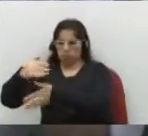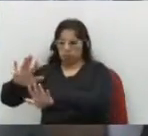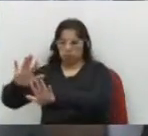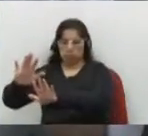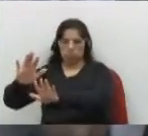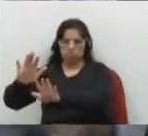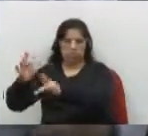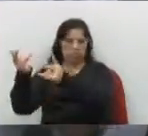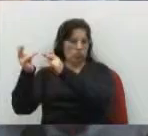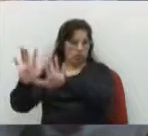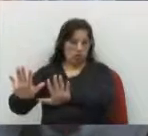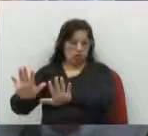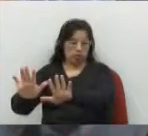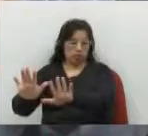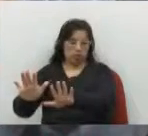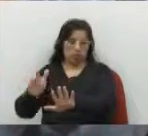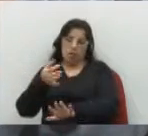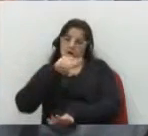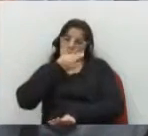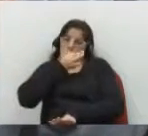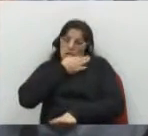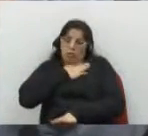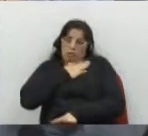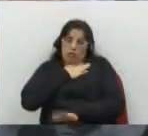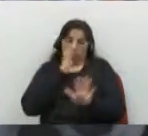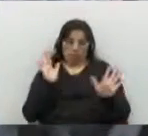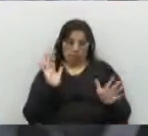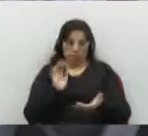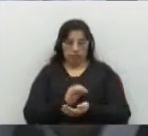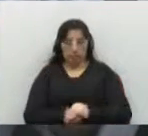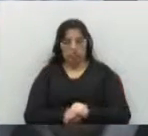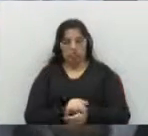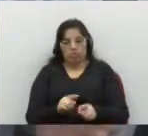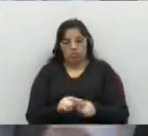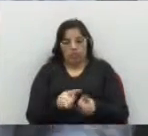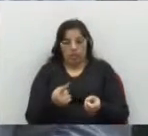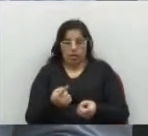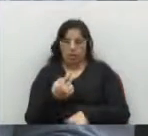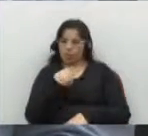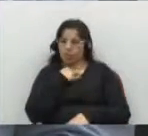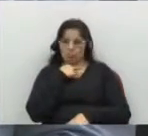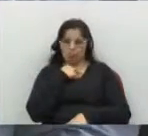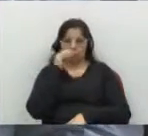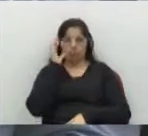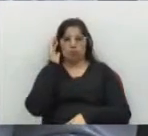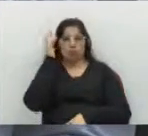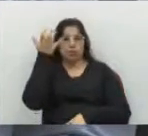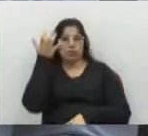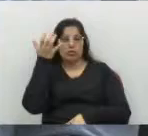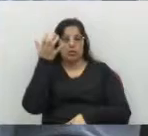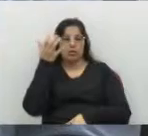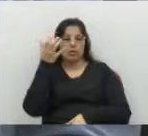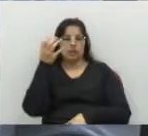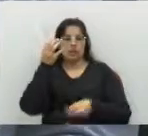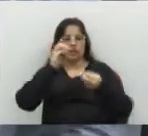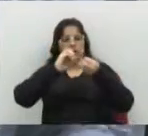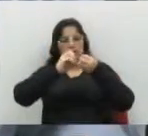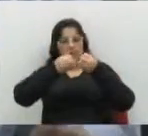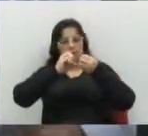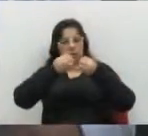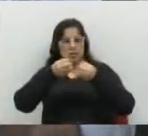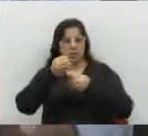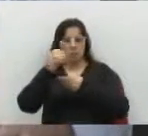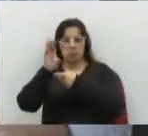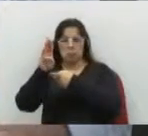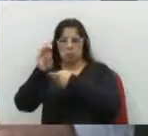Tira tudo. Essa é a opinião, essa é a minha opinião. Agora, uma coisa que não pode acontecer, feijão embolorado na merenda escolar aqui